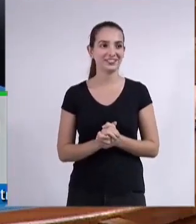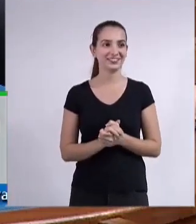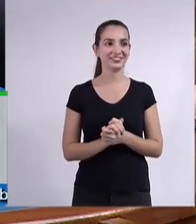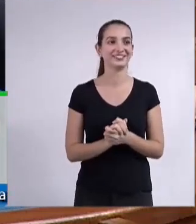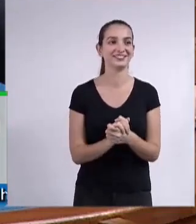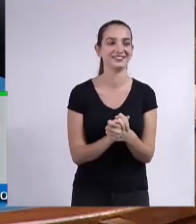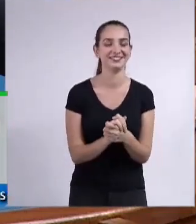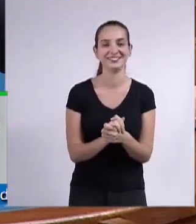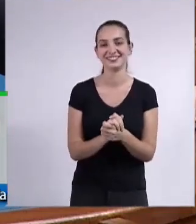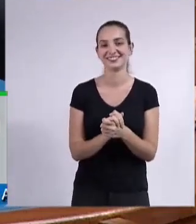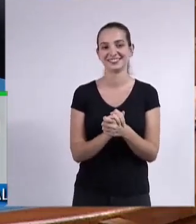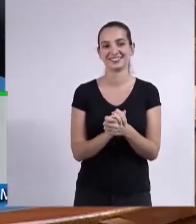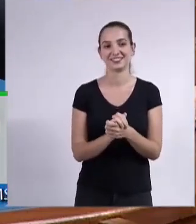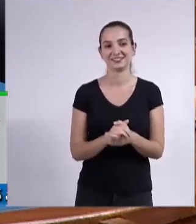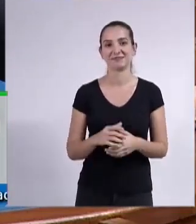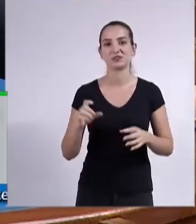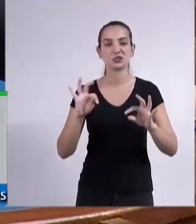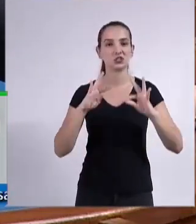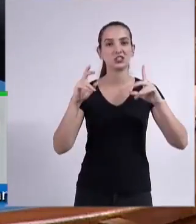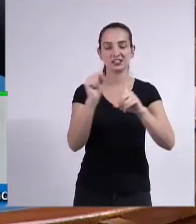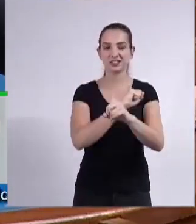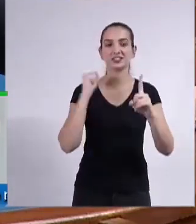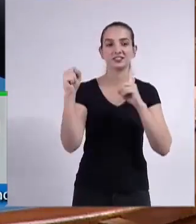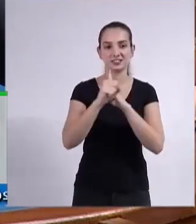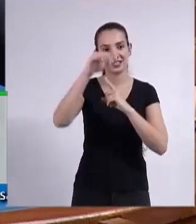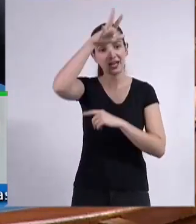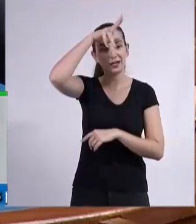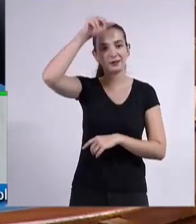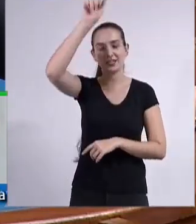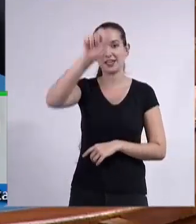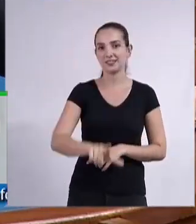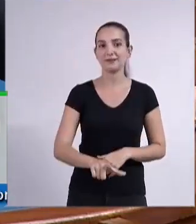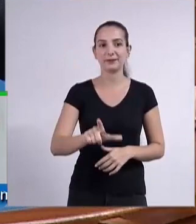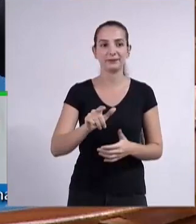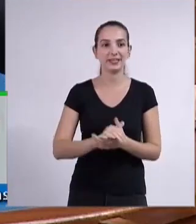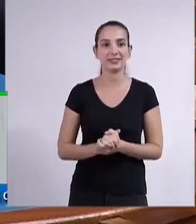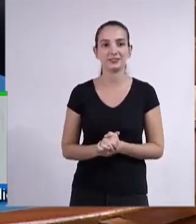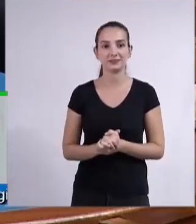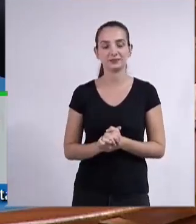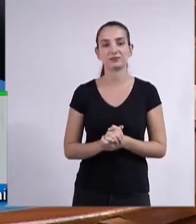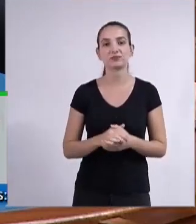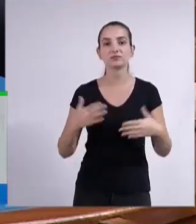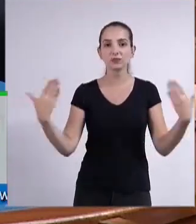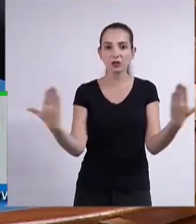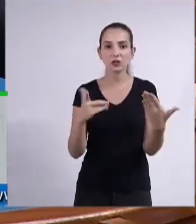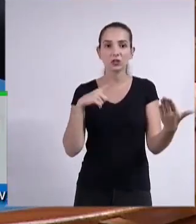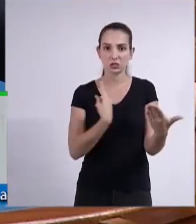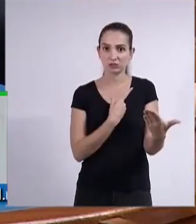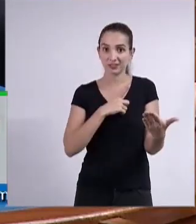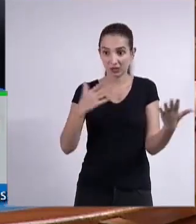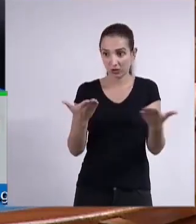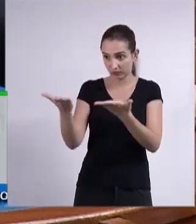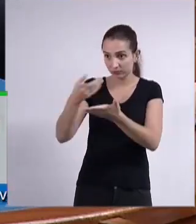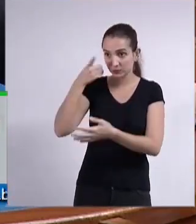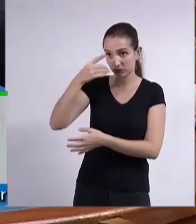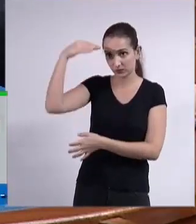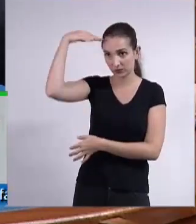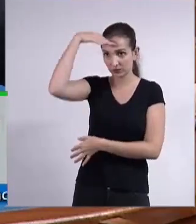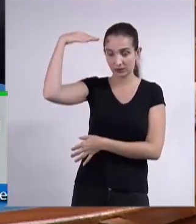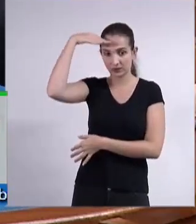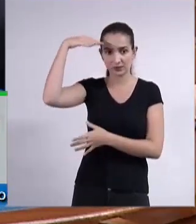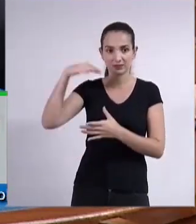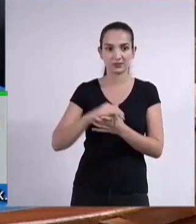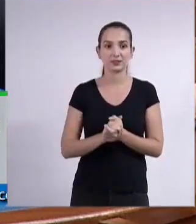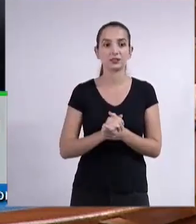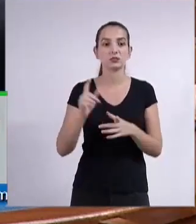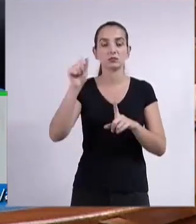sociedade sul-mato-grossense da atuação dessa casa. Eu conclamo aqui a todos os parlamentares, nós vamos ter agora, deputado Cabalmi, em